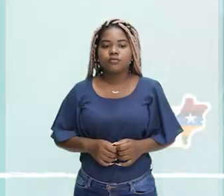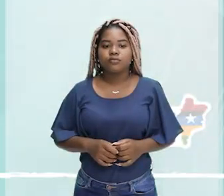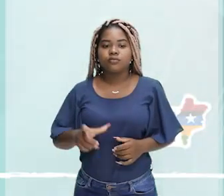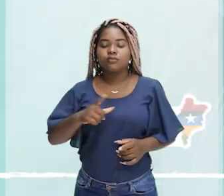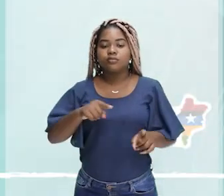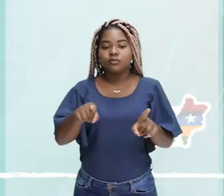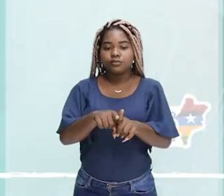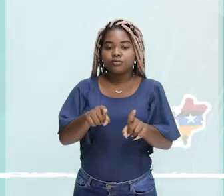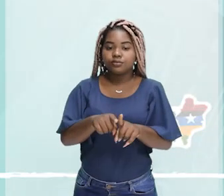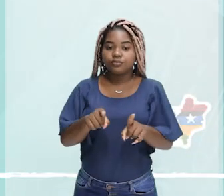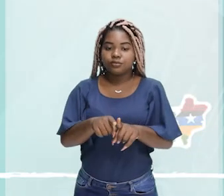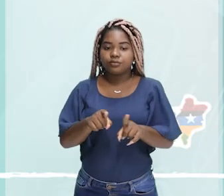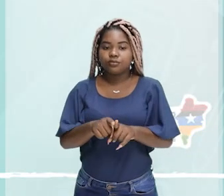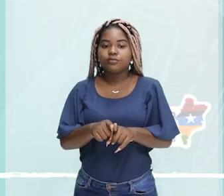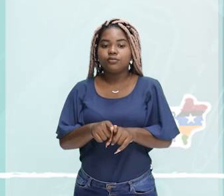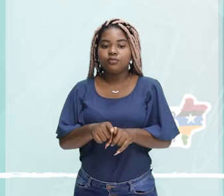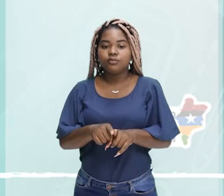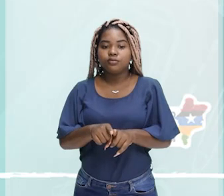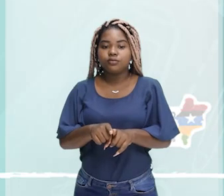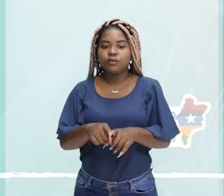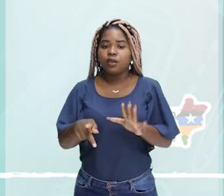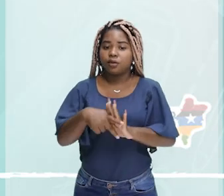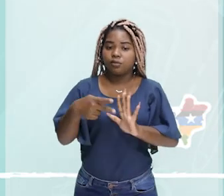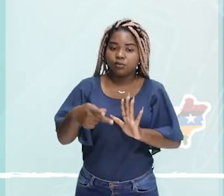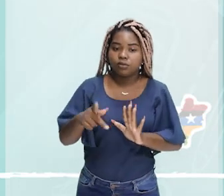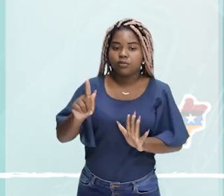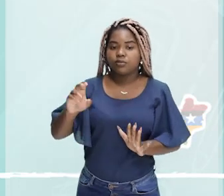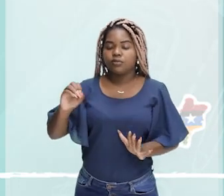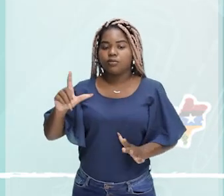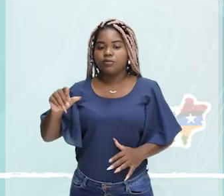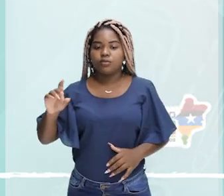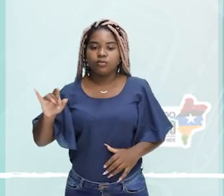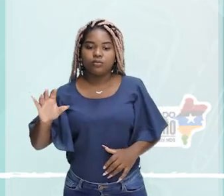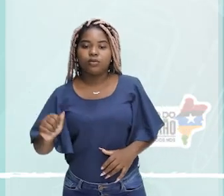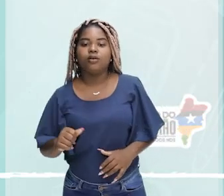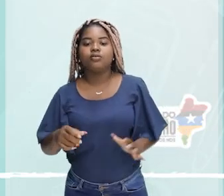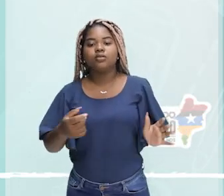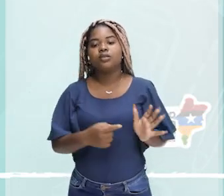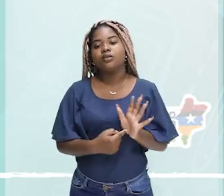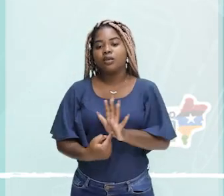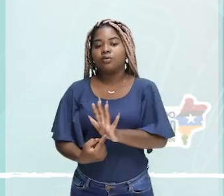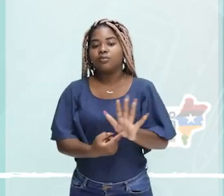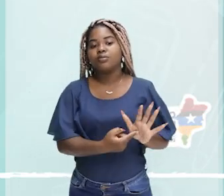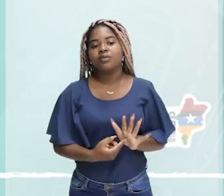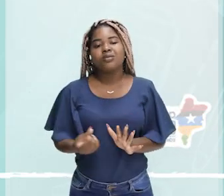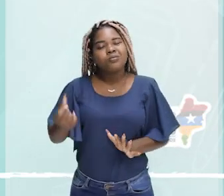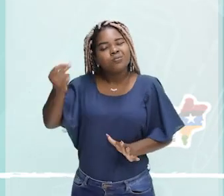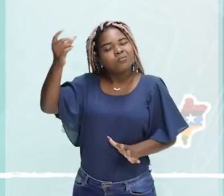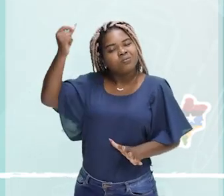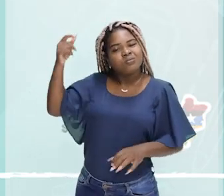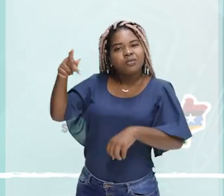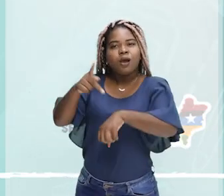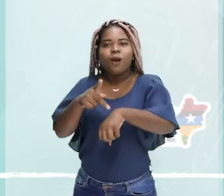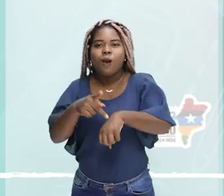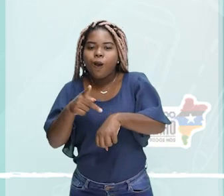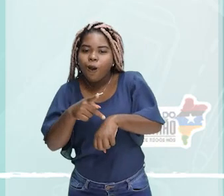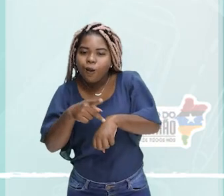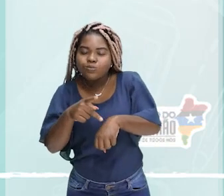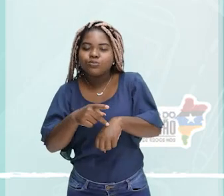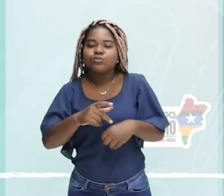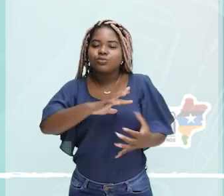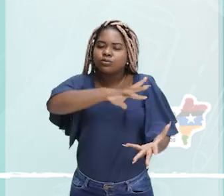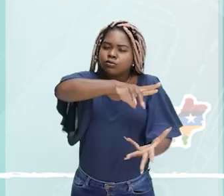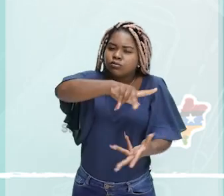da província geológica com maior tempo de formação, por isso apresenta as mais antigas rochas do planeta, tendo sido